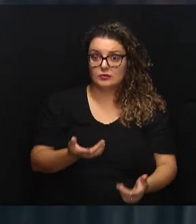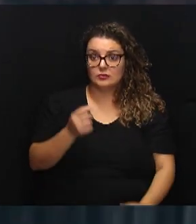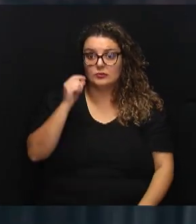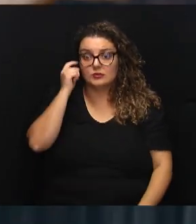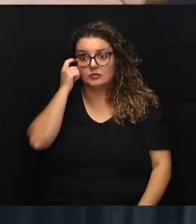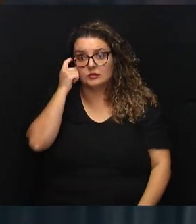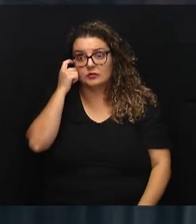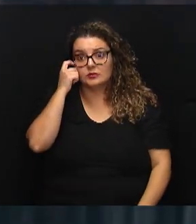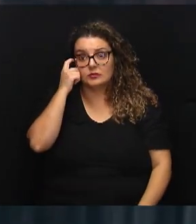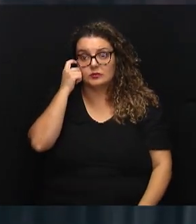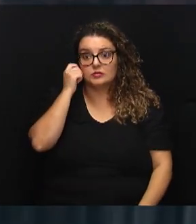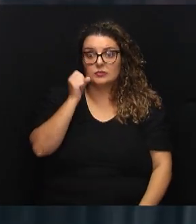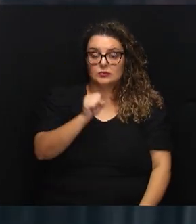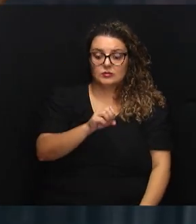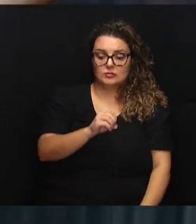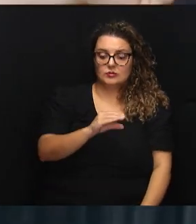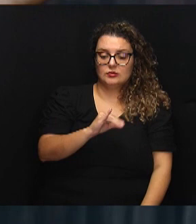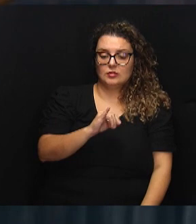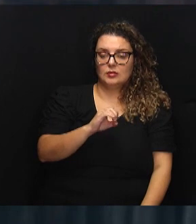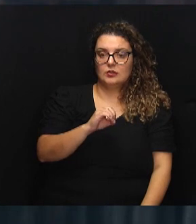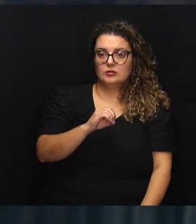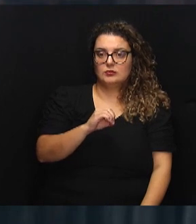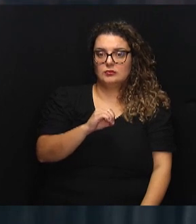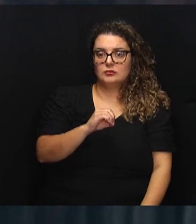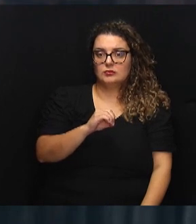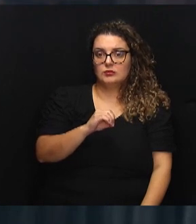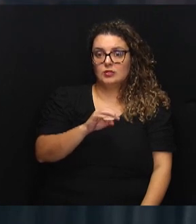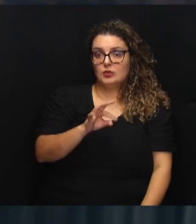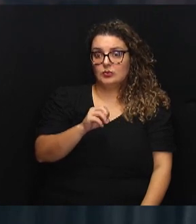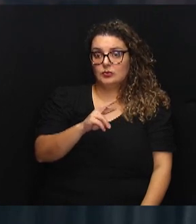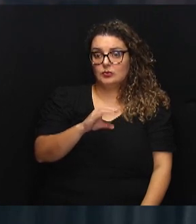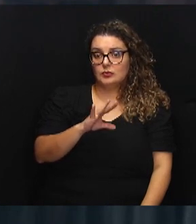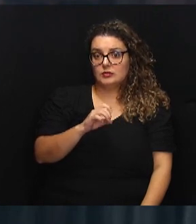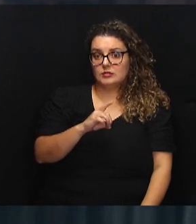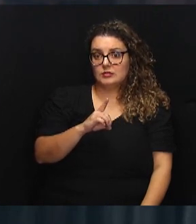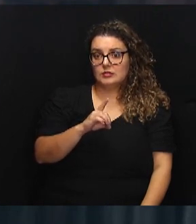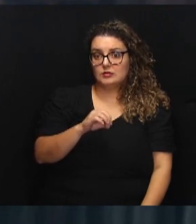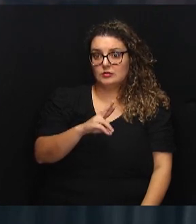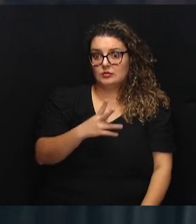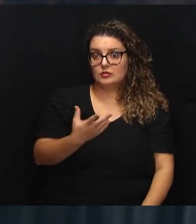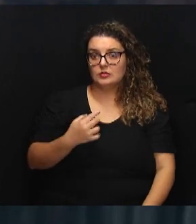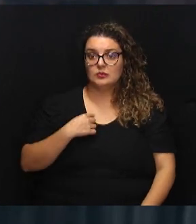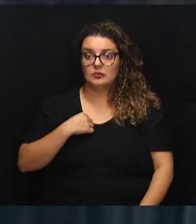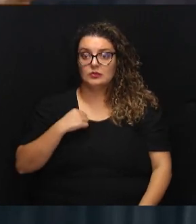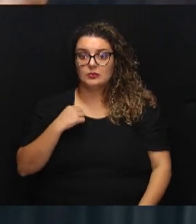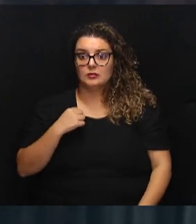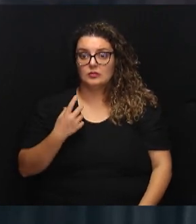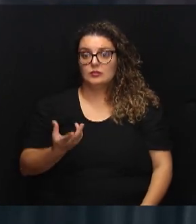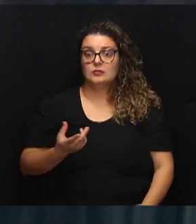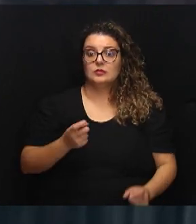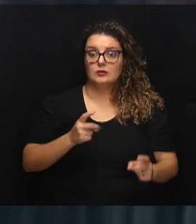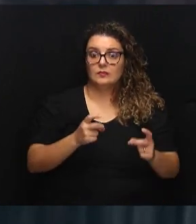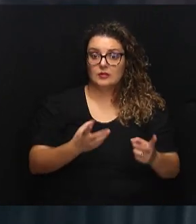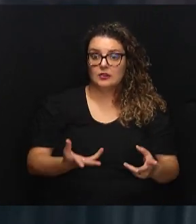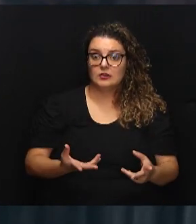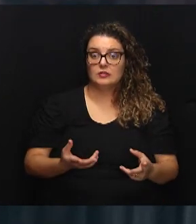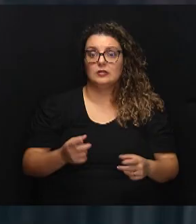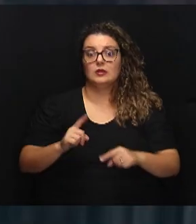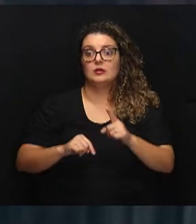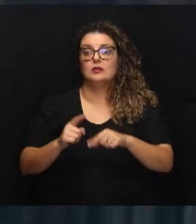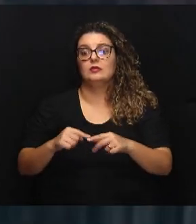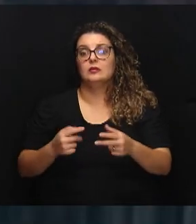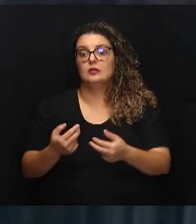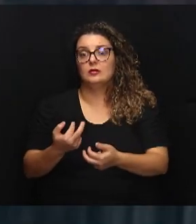o sócio torcedor, venda de camiseta, venda de artigos do clube. Que vai virar esse clube daqui 20, 30